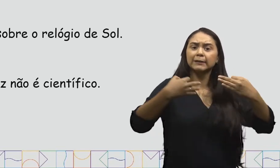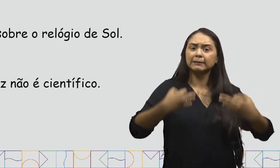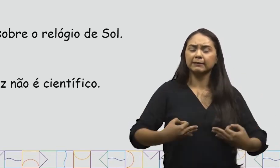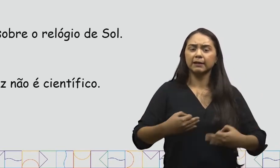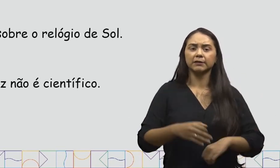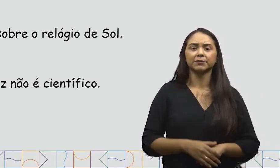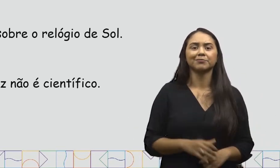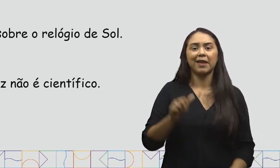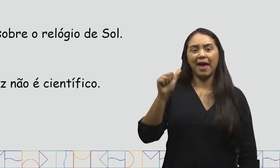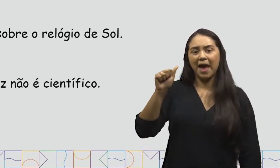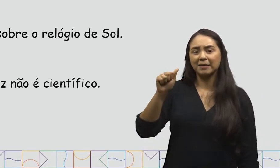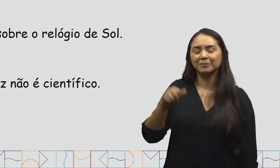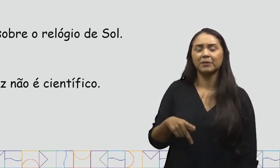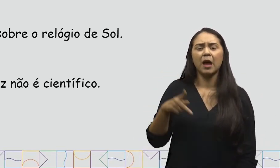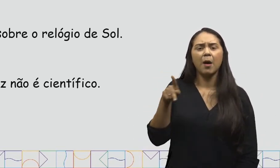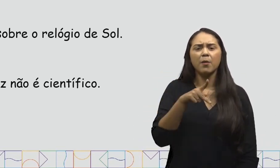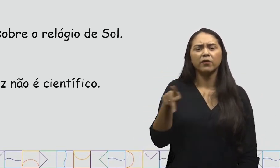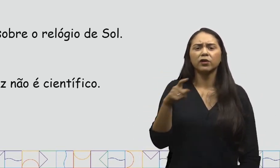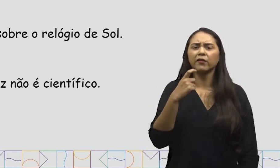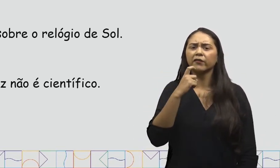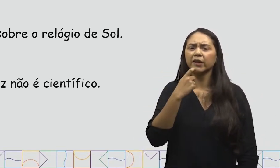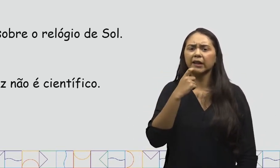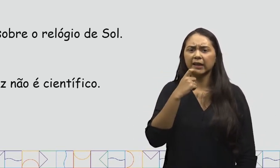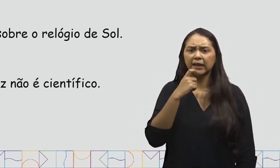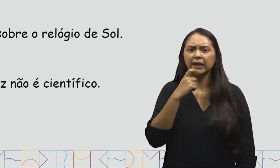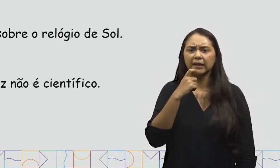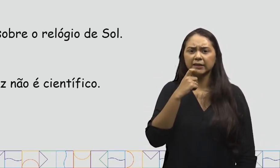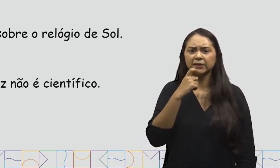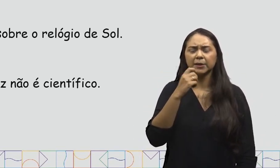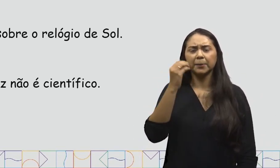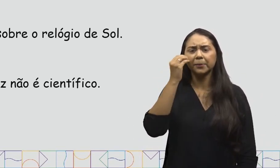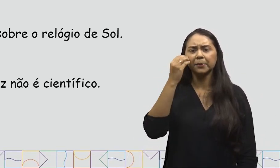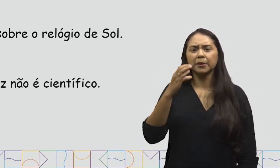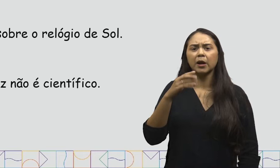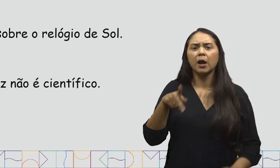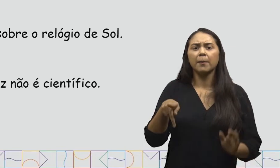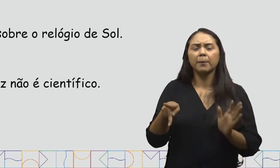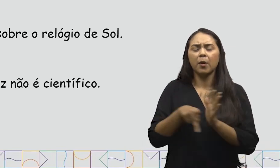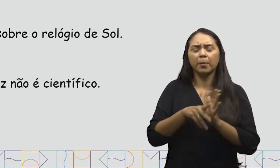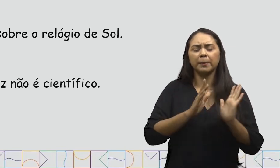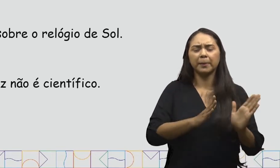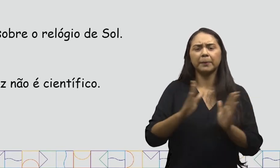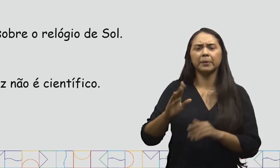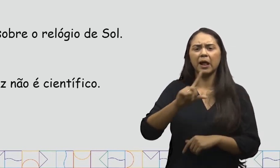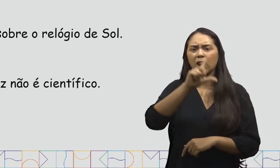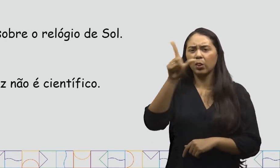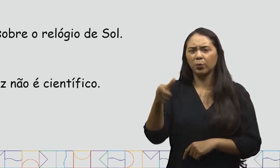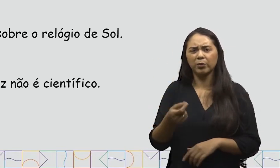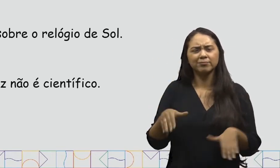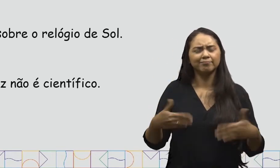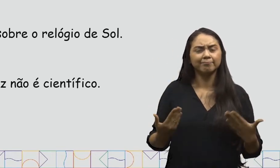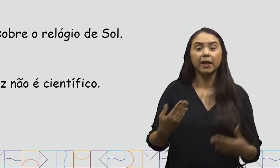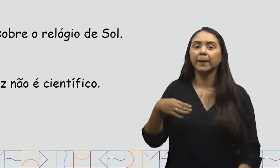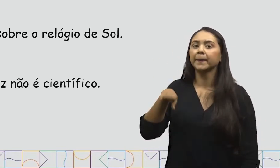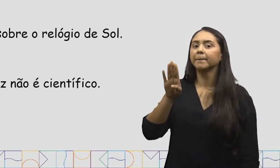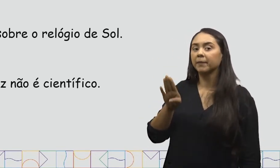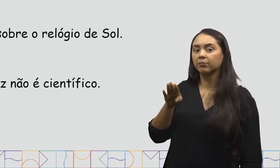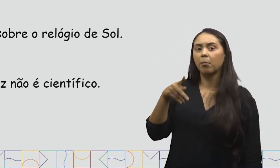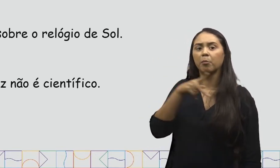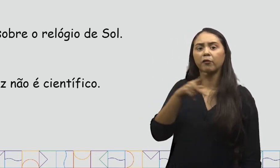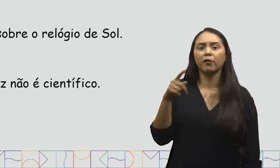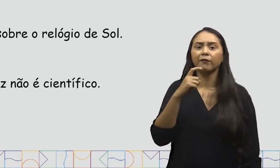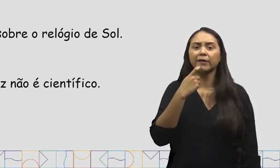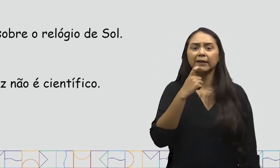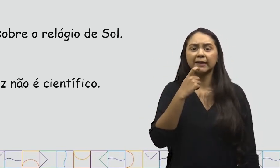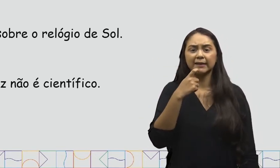correta. Letra A. A professora Vanessa fez um experimento sobre as fases da Lua. Letra B. A professora